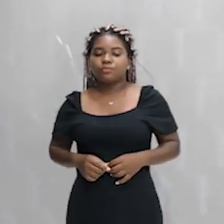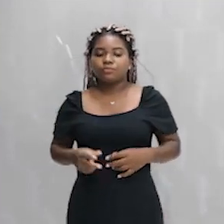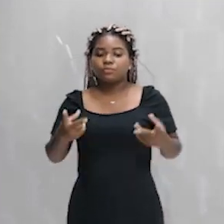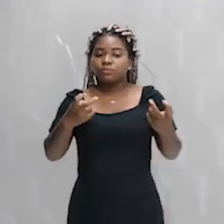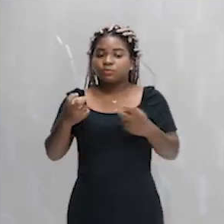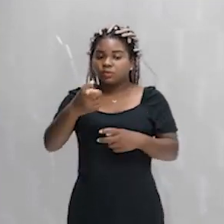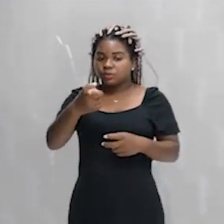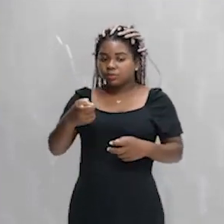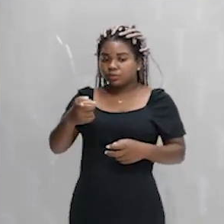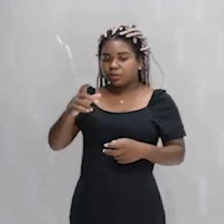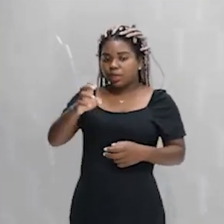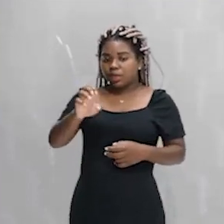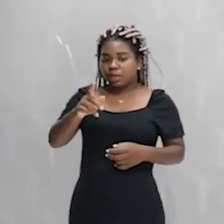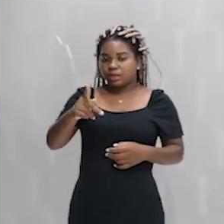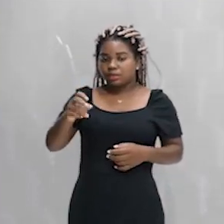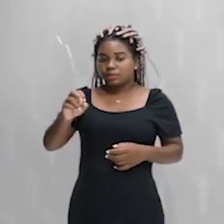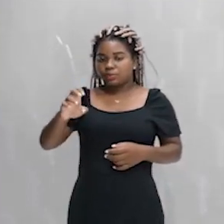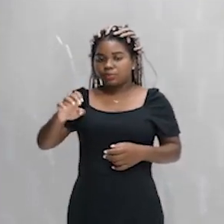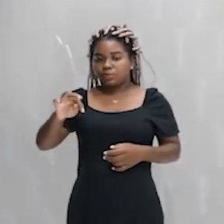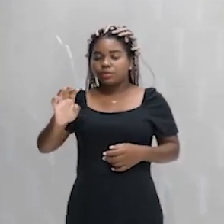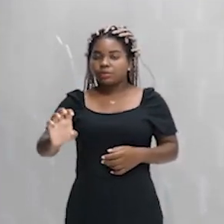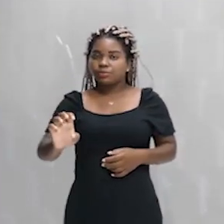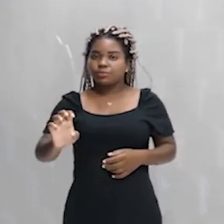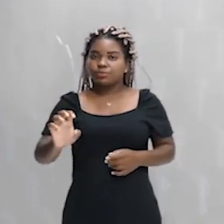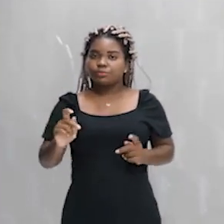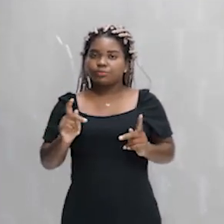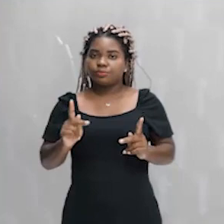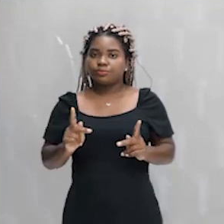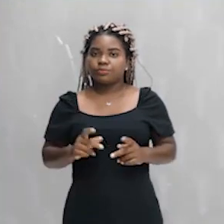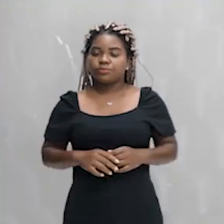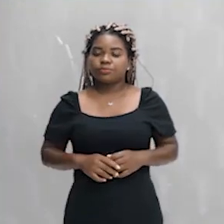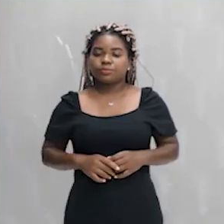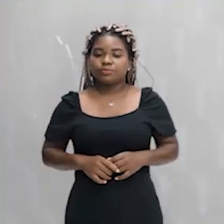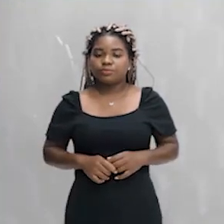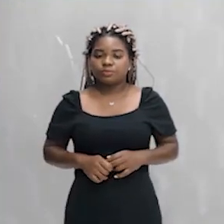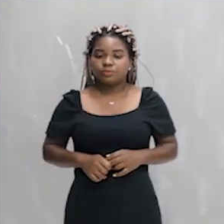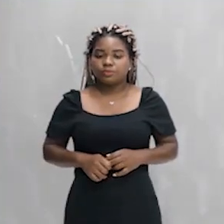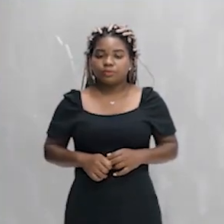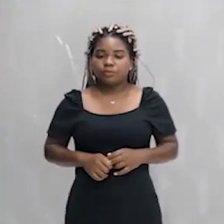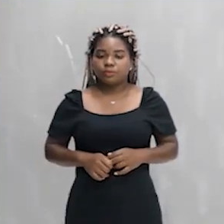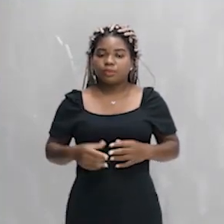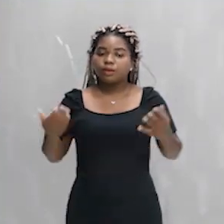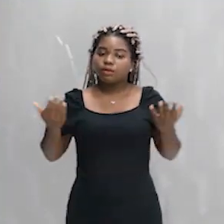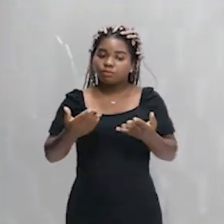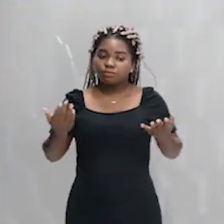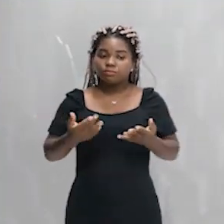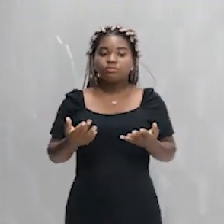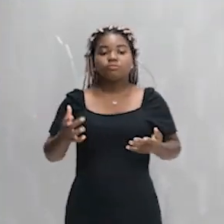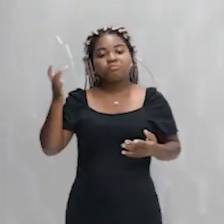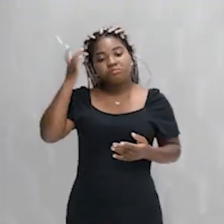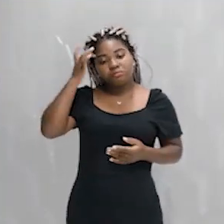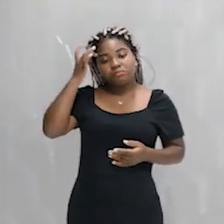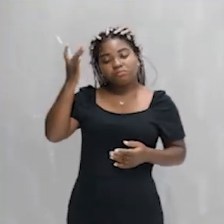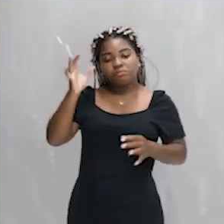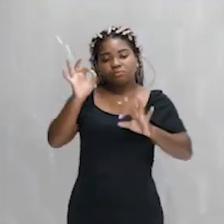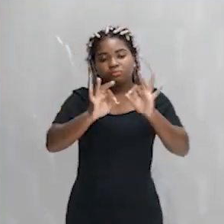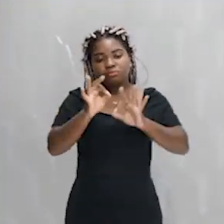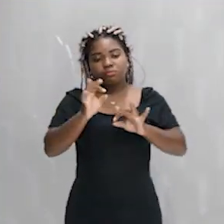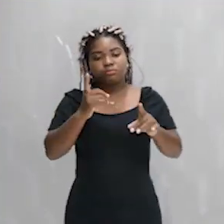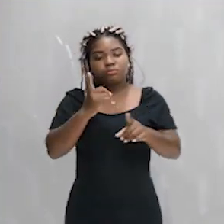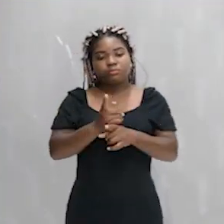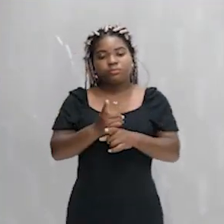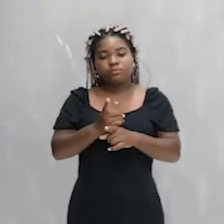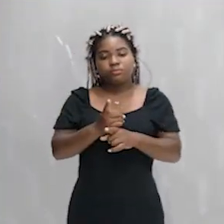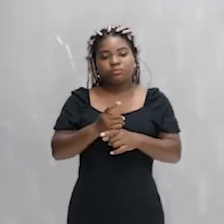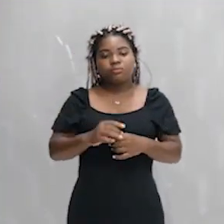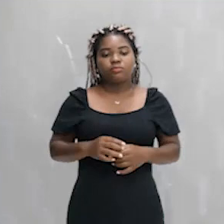no expoente, e é exatamente nesse local que o 2 apareceu. E agora? Agora eu resolvo essa expressão numérica e encontro o resultado